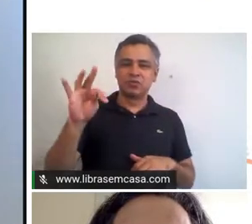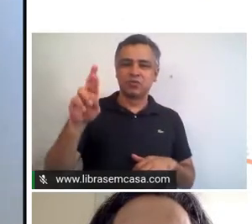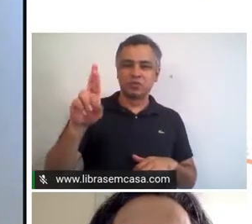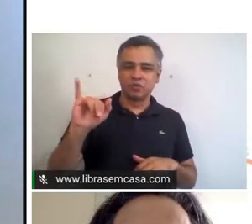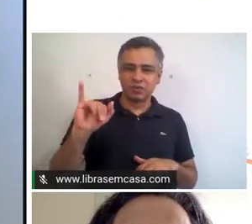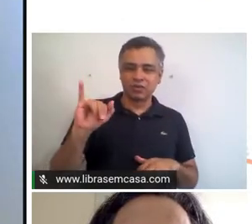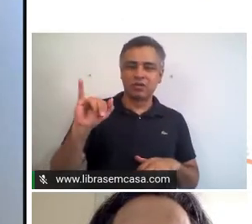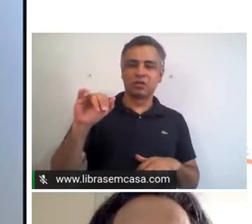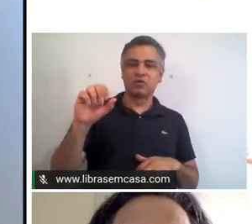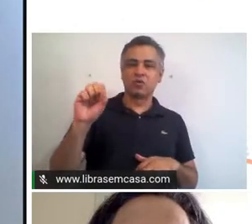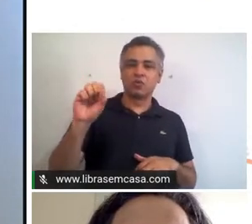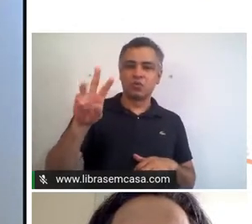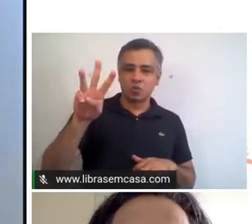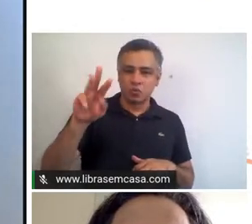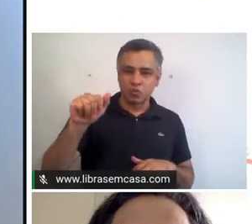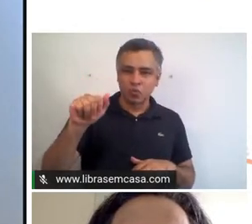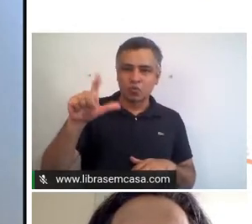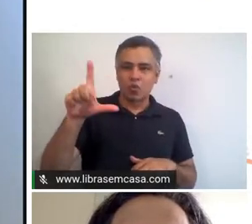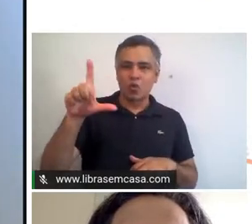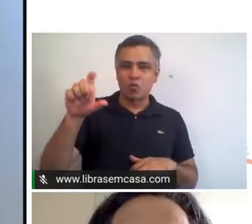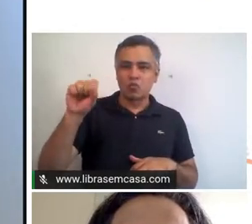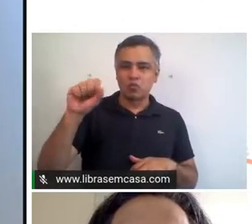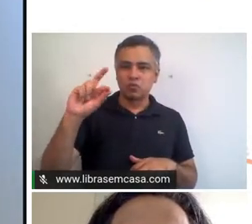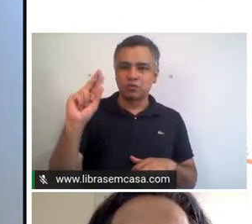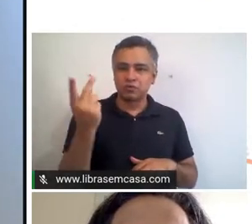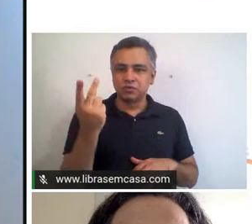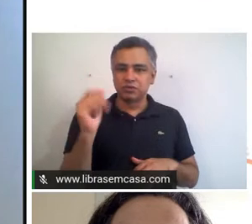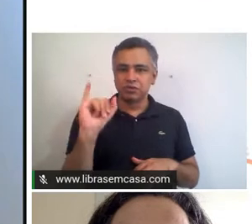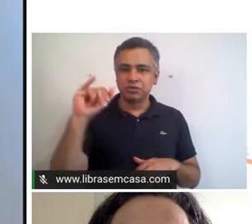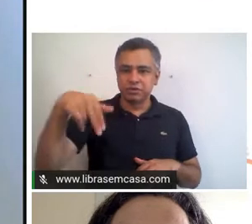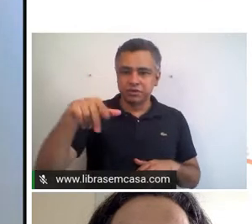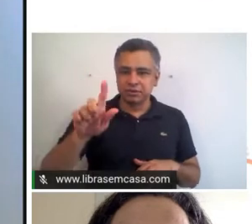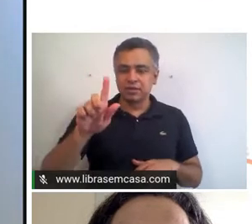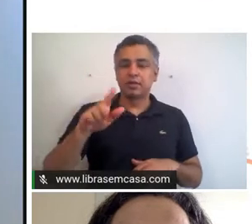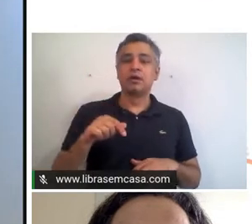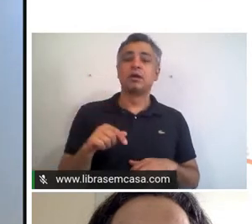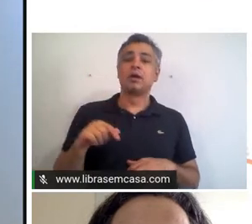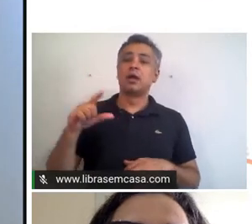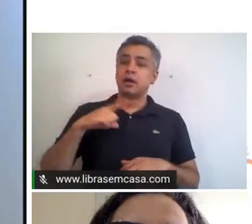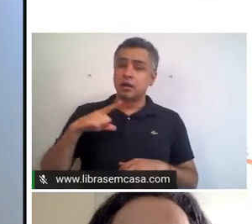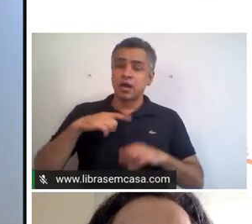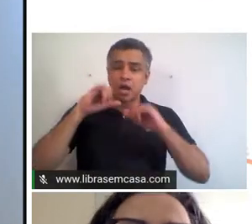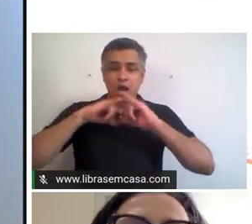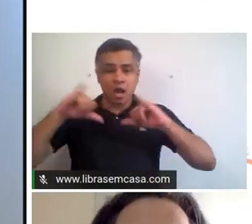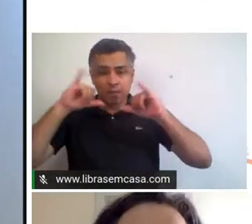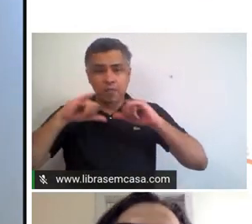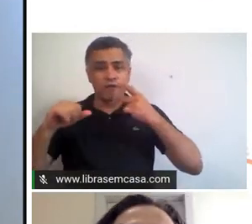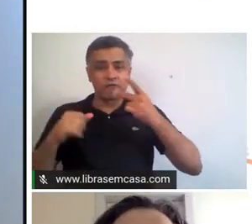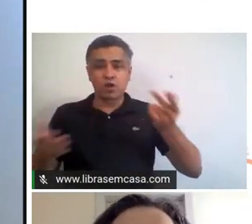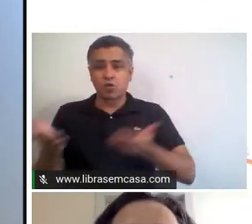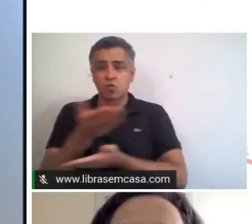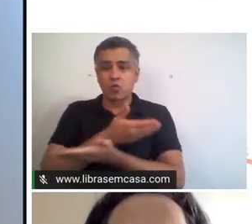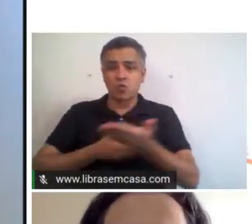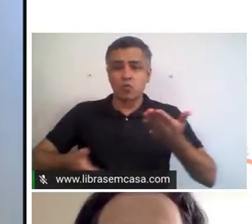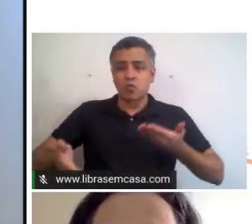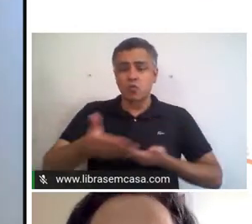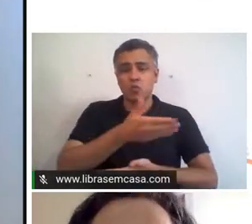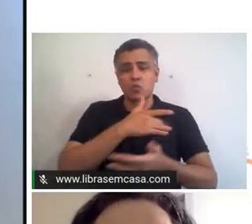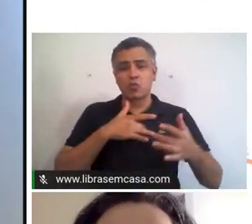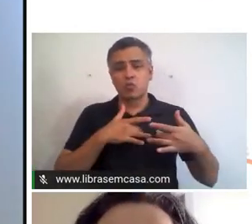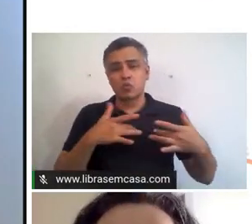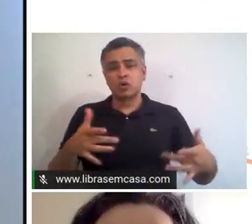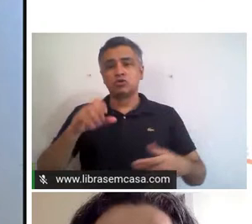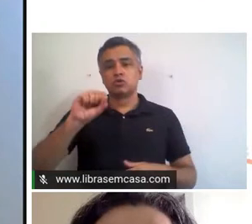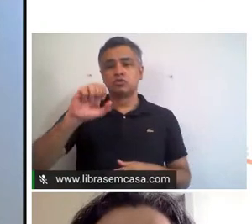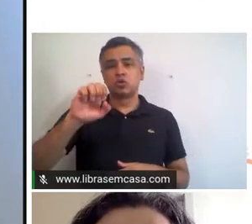investigações sobre isso, tem matérias que inclusive falam de solidariedade SA, então fica também a dica para o público,